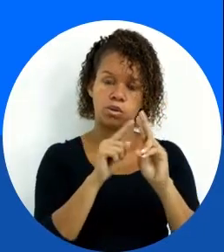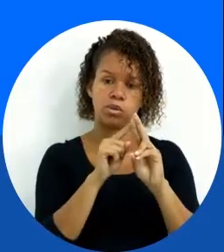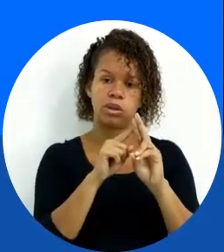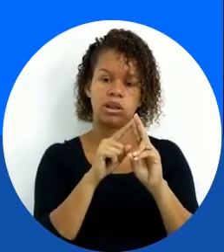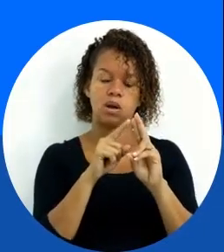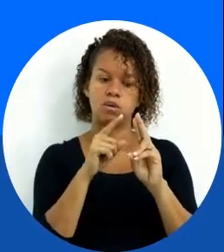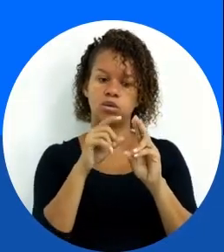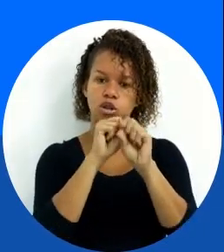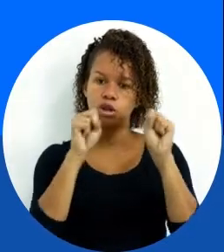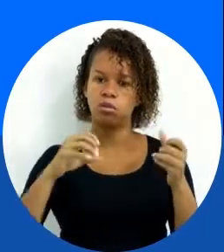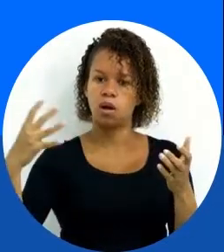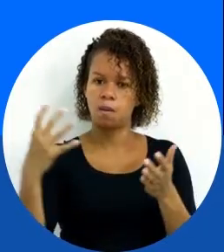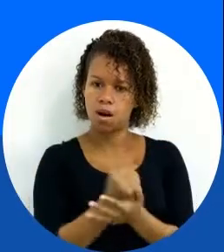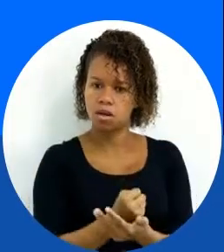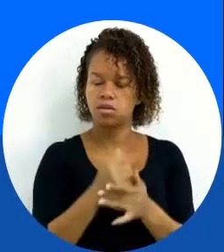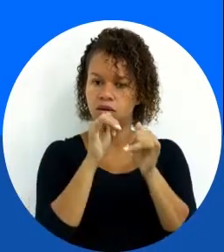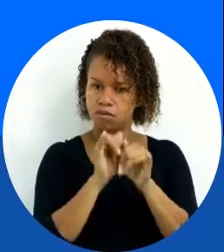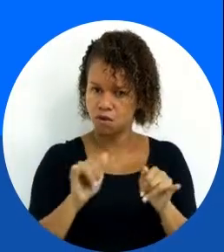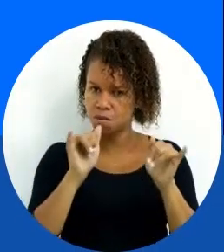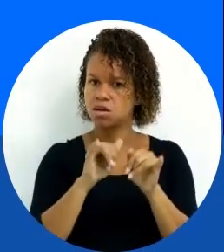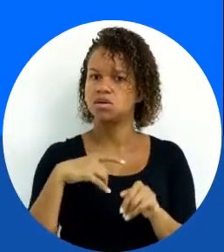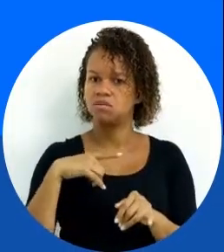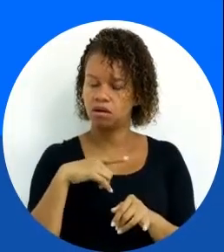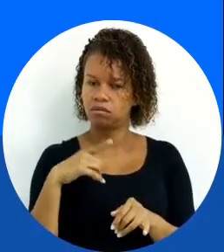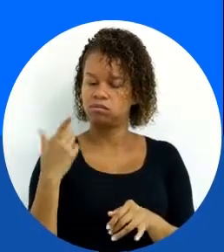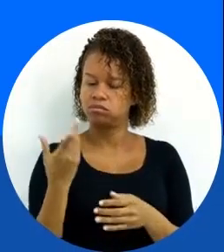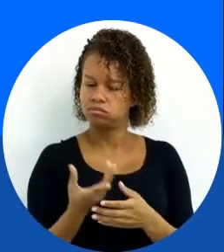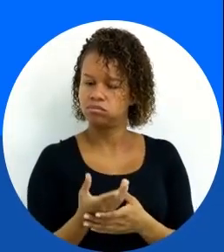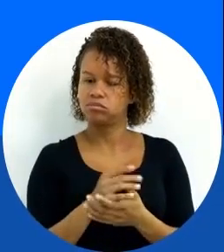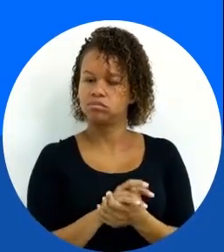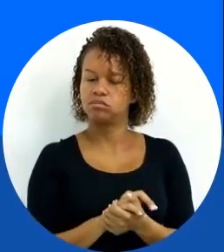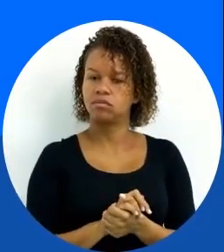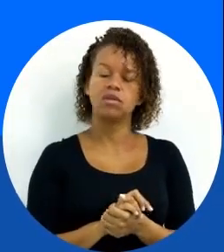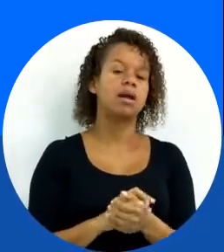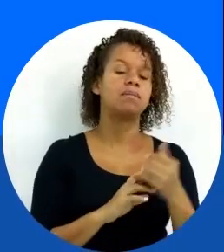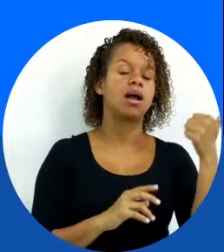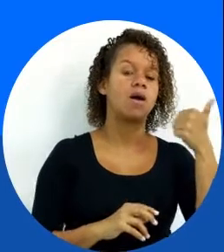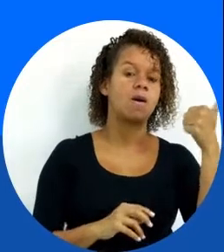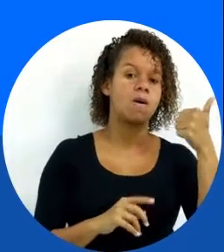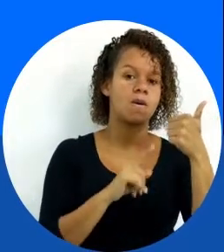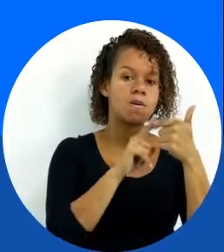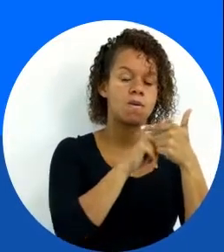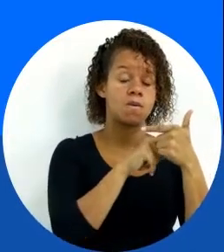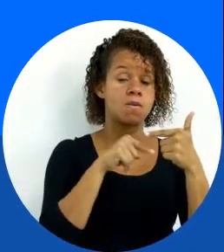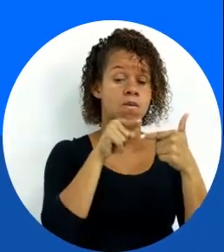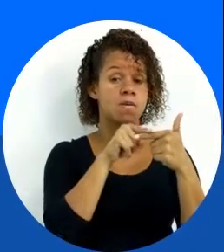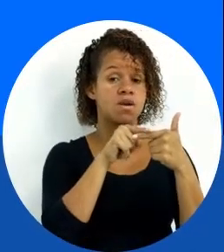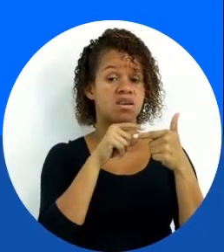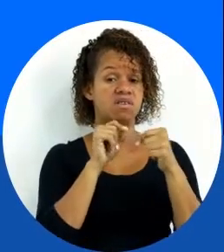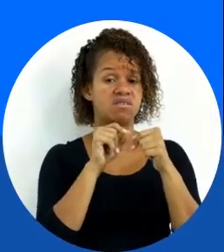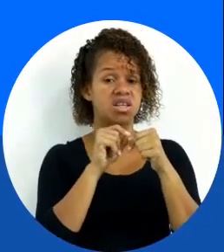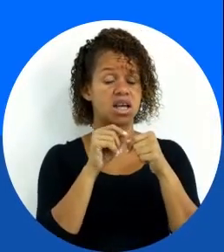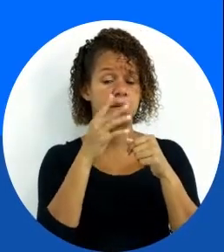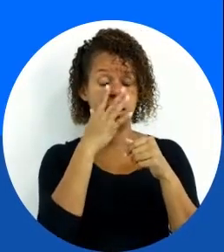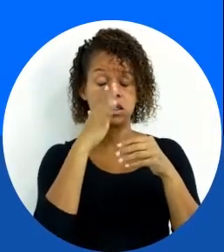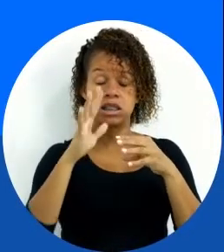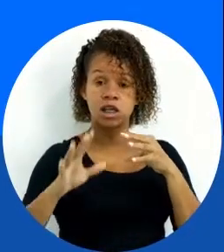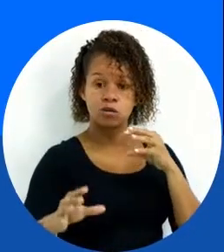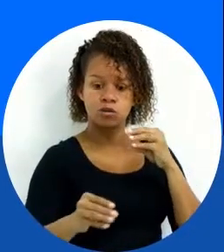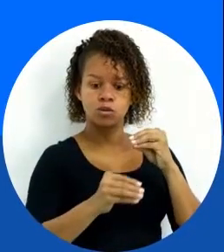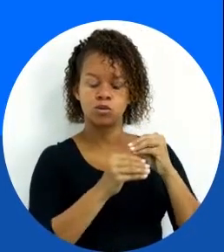sistema de recuperação de informação tem uma função de busca, que é, na prática, um algoritmo que vai fazer essa